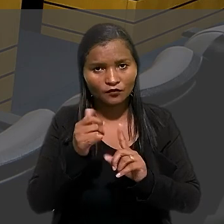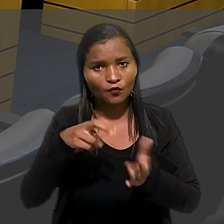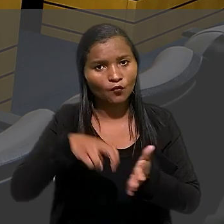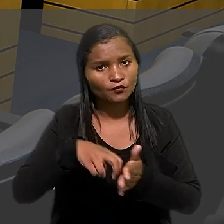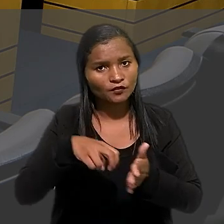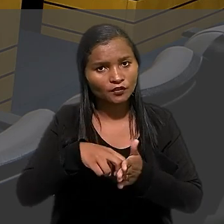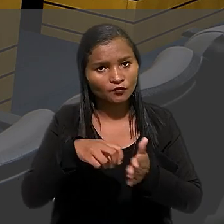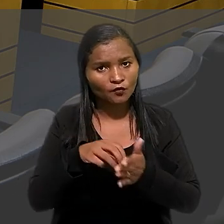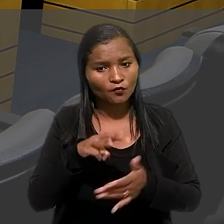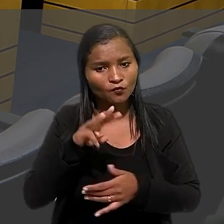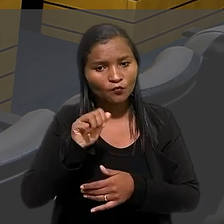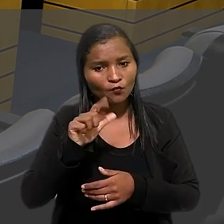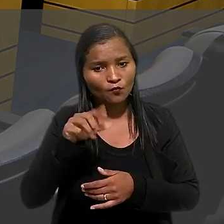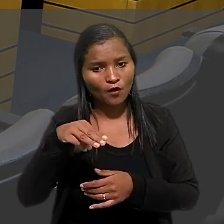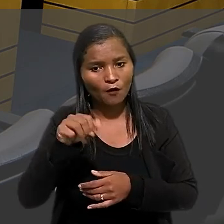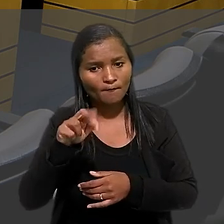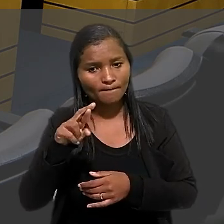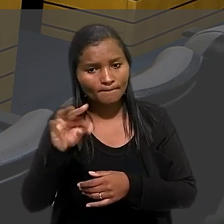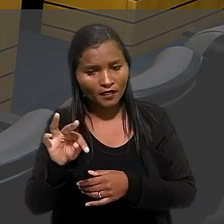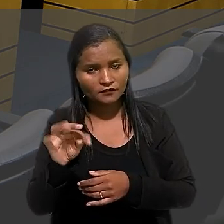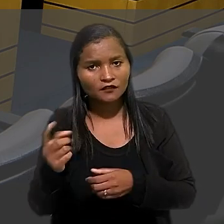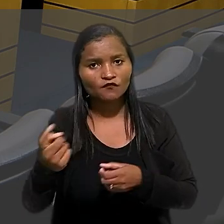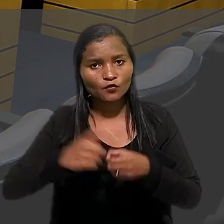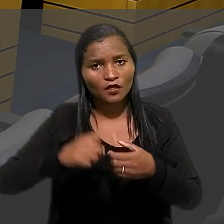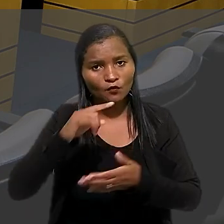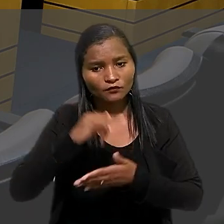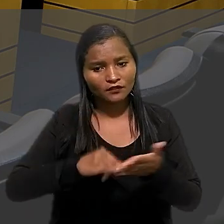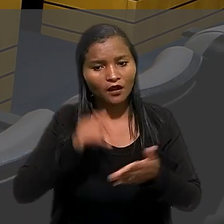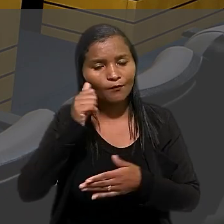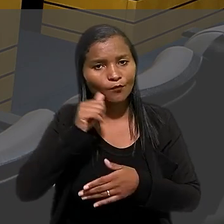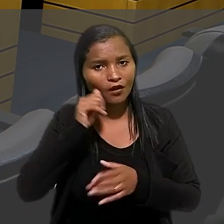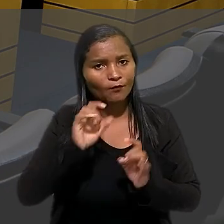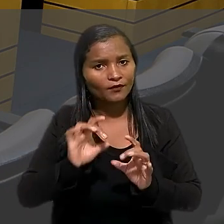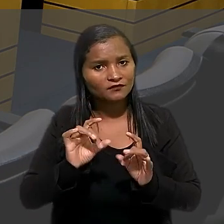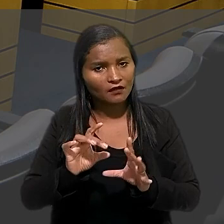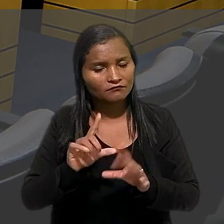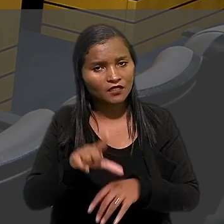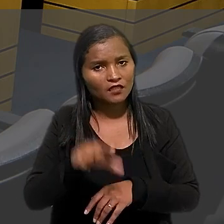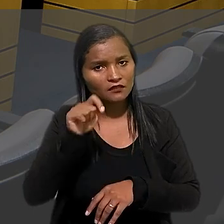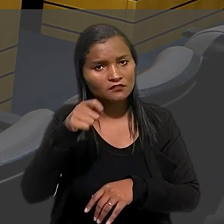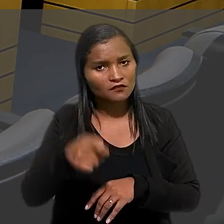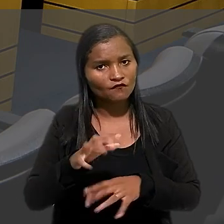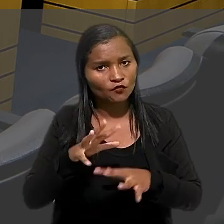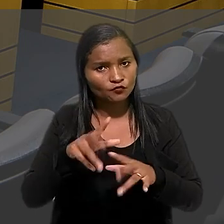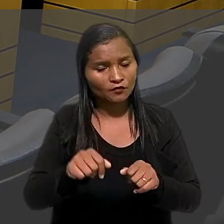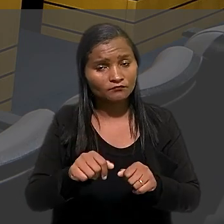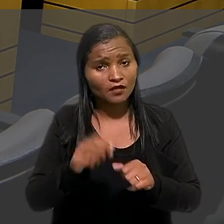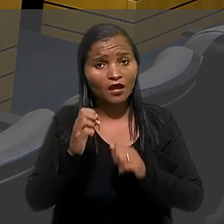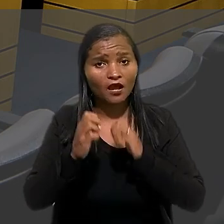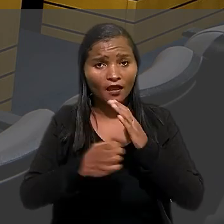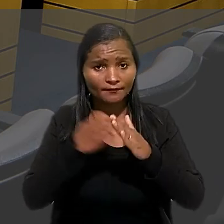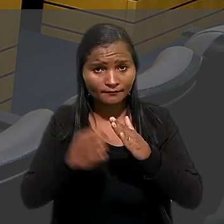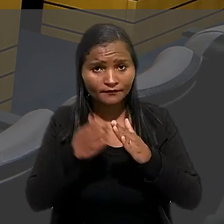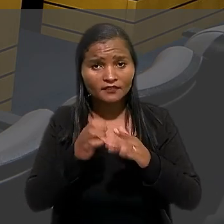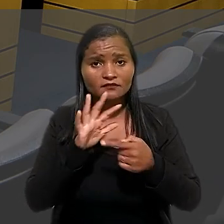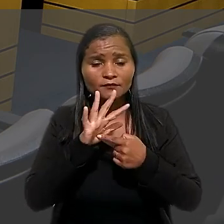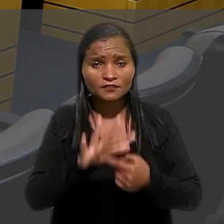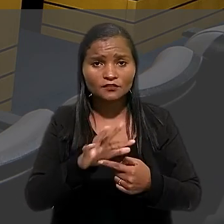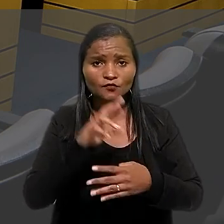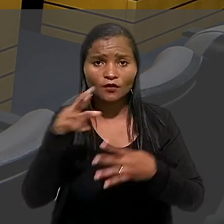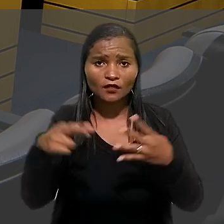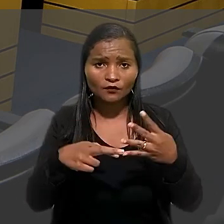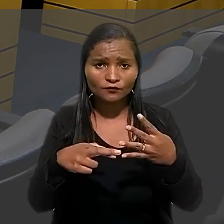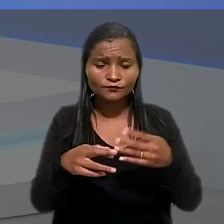e condenou a rede Walmart a reintegrar a comerciária. A decisão foi unânime. A empresa apresentou embargos